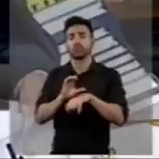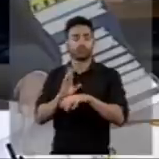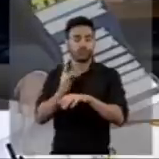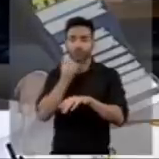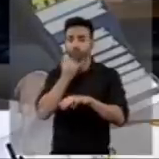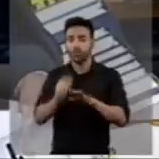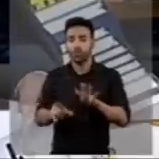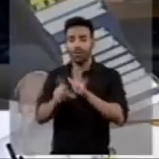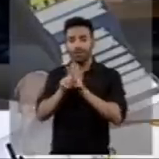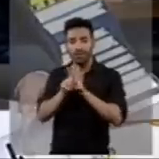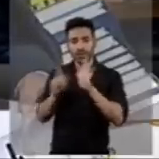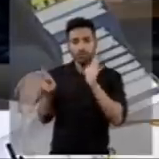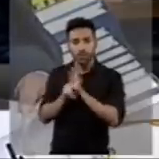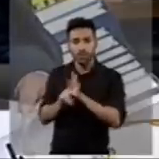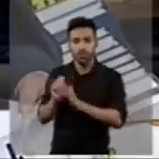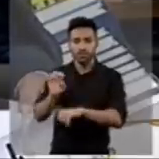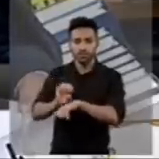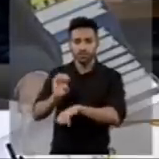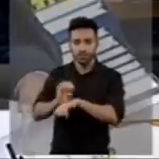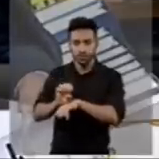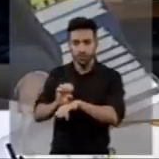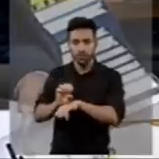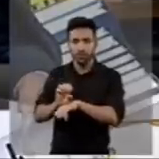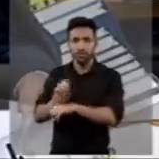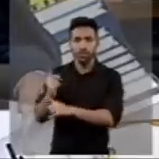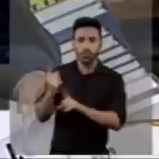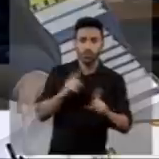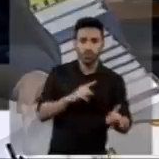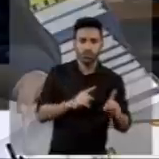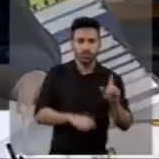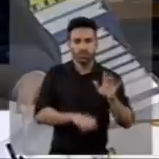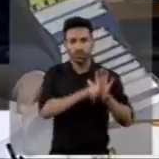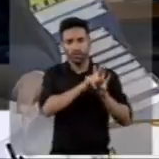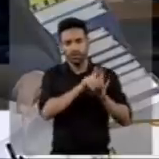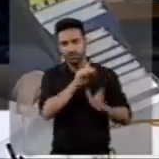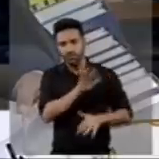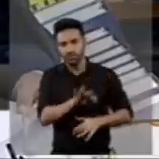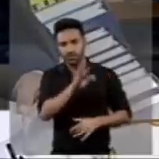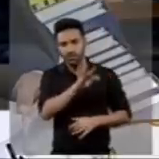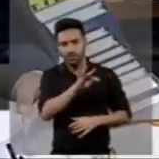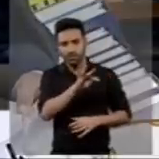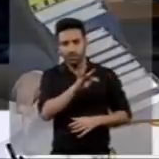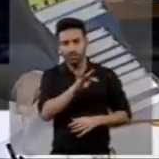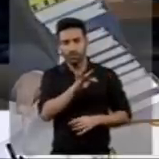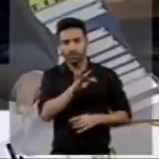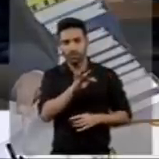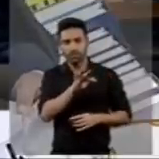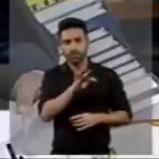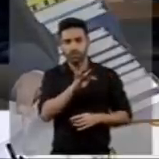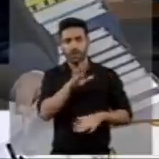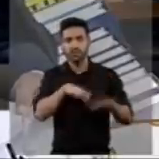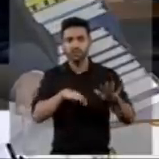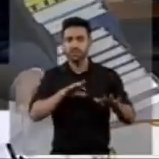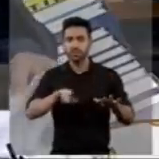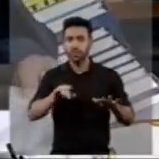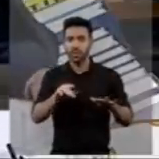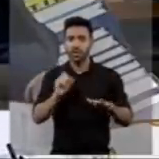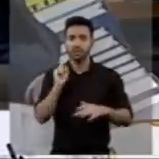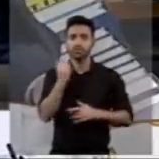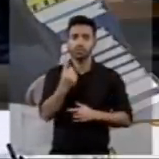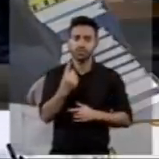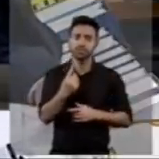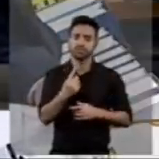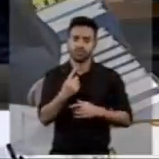estadual remissiva à regulamentação federal, ainda que não de forma exclusiva, e aqui é de